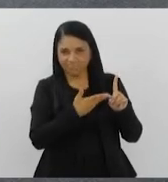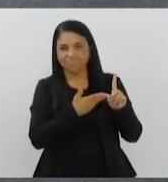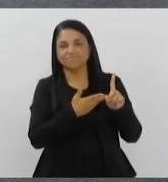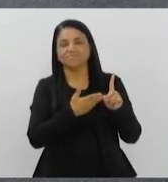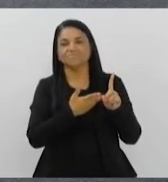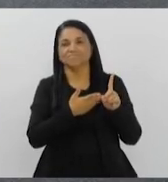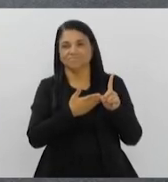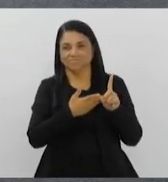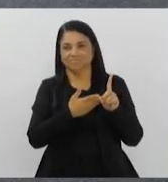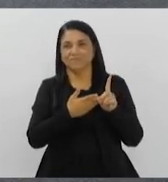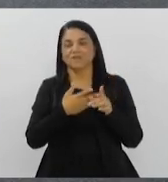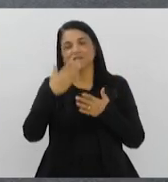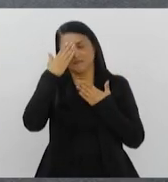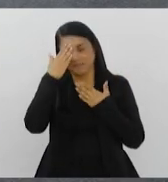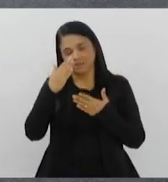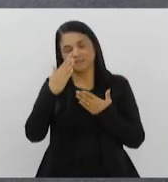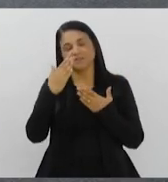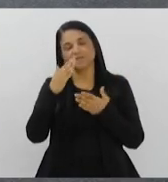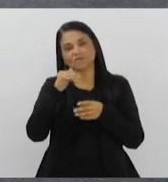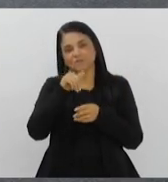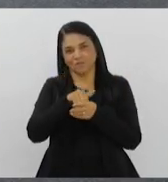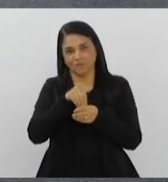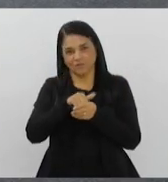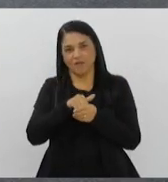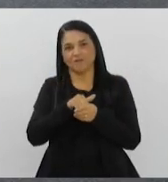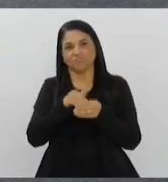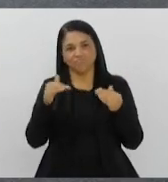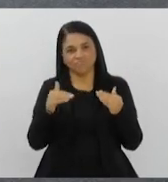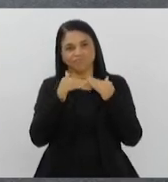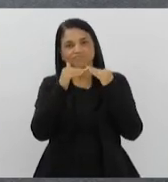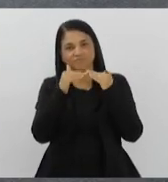Agradeço a todos que votaram favoráveis. E é bom